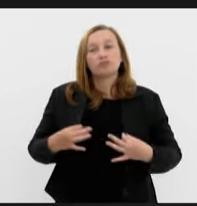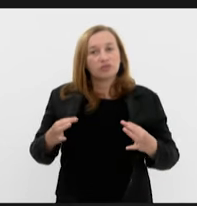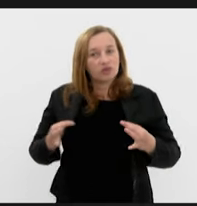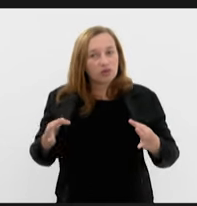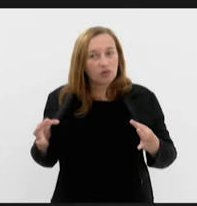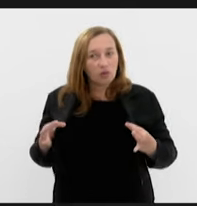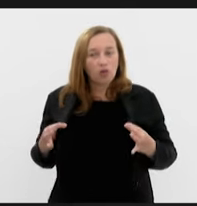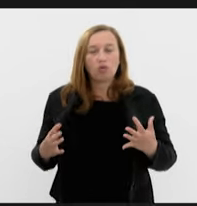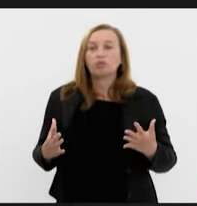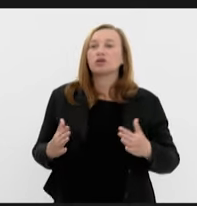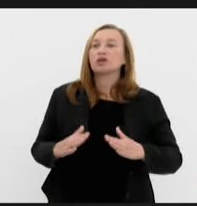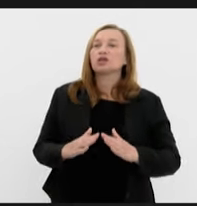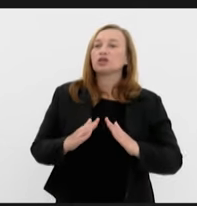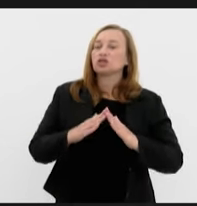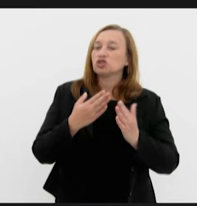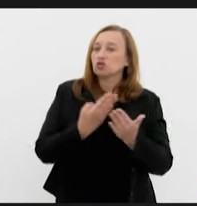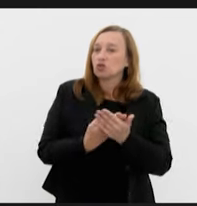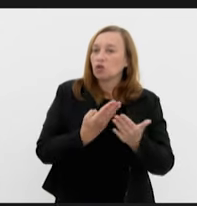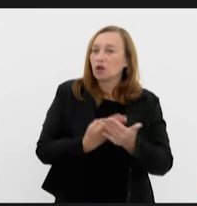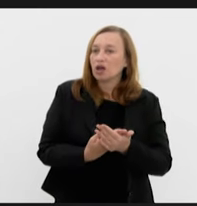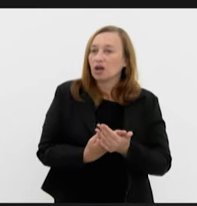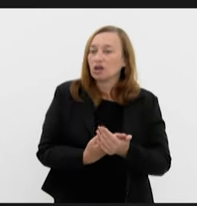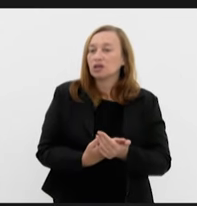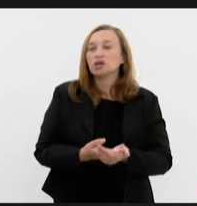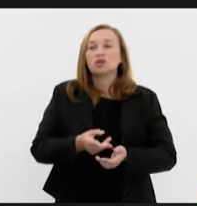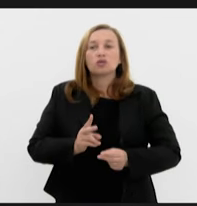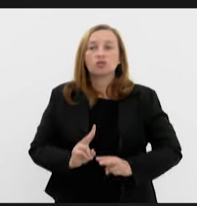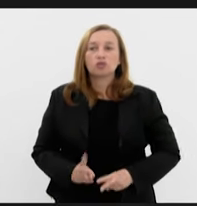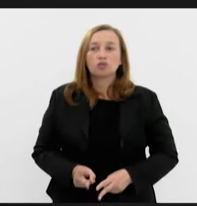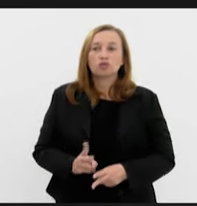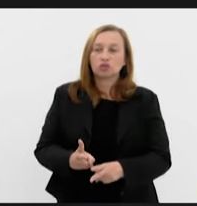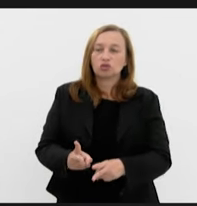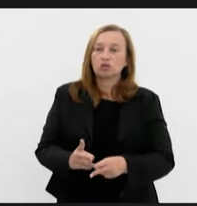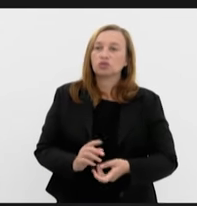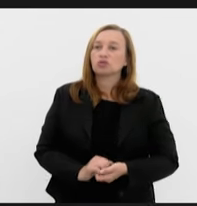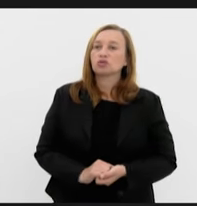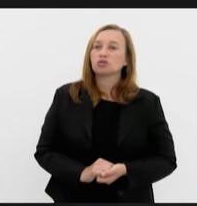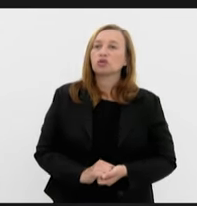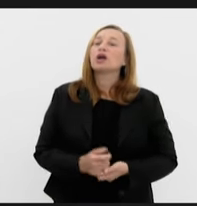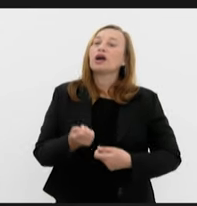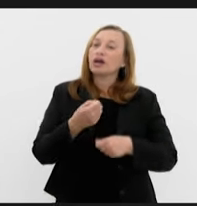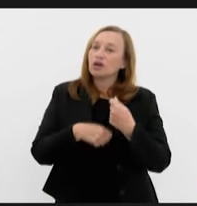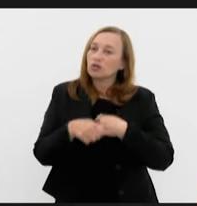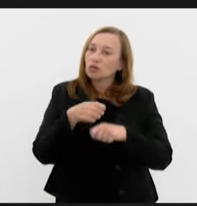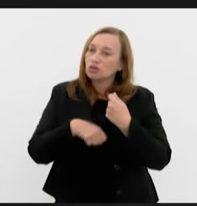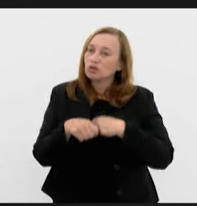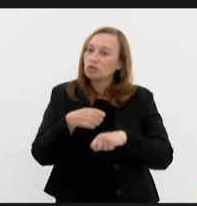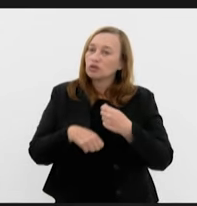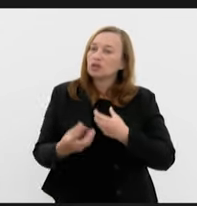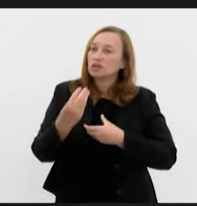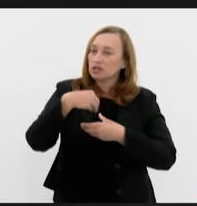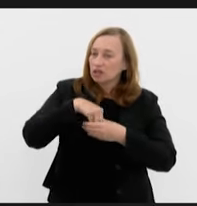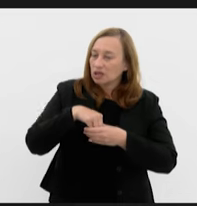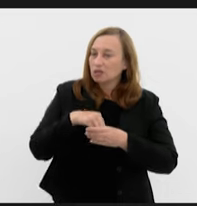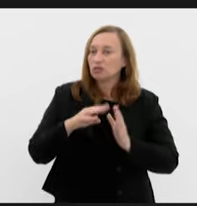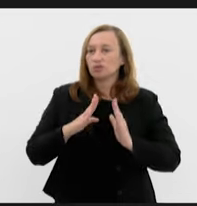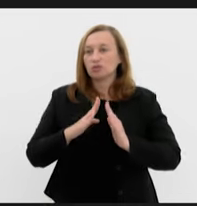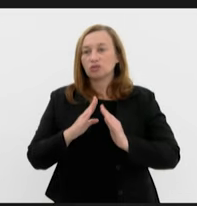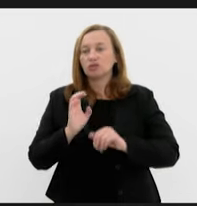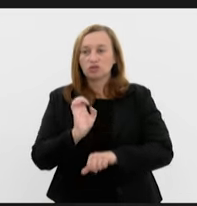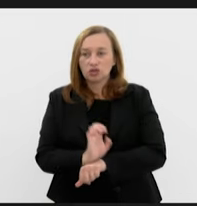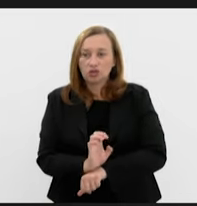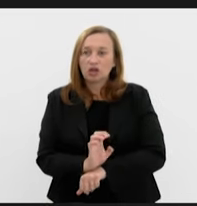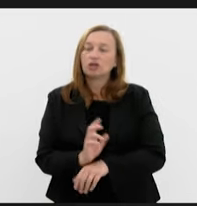escolar né ele mantém a economia dentro do nosso Estado como